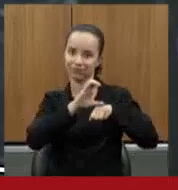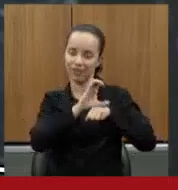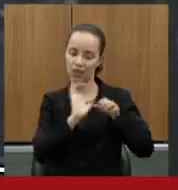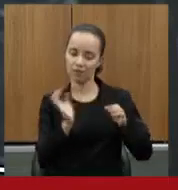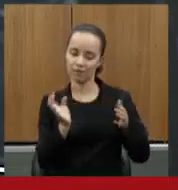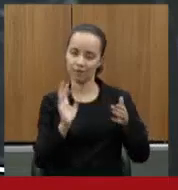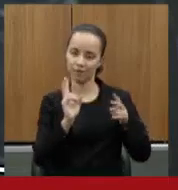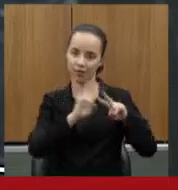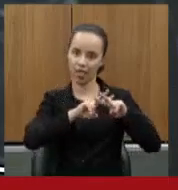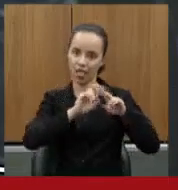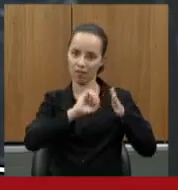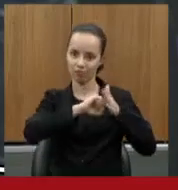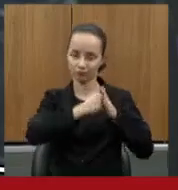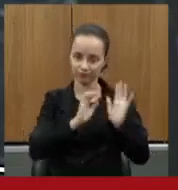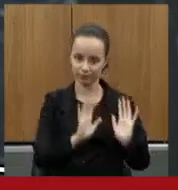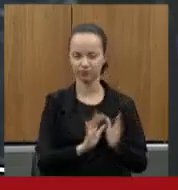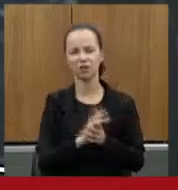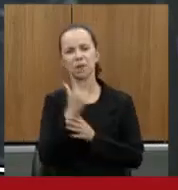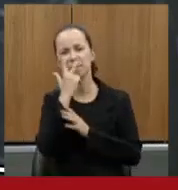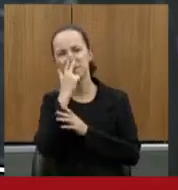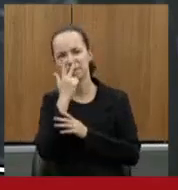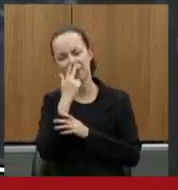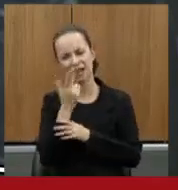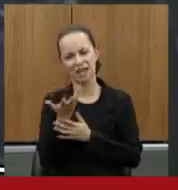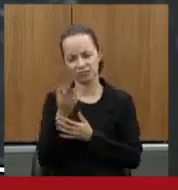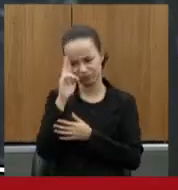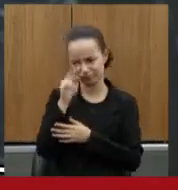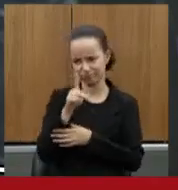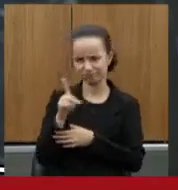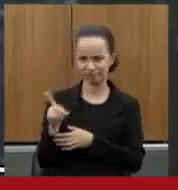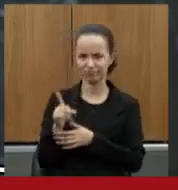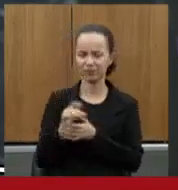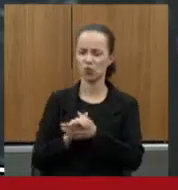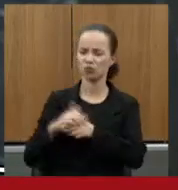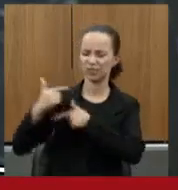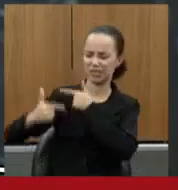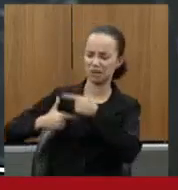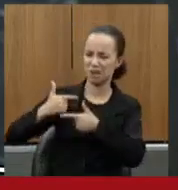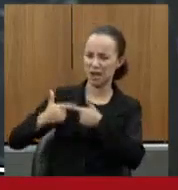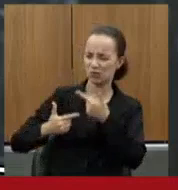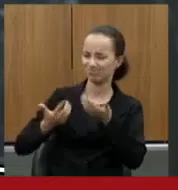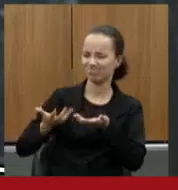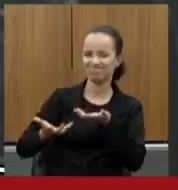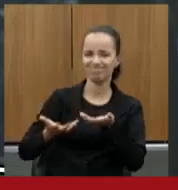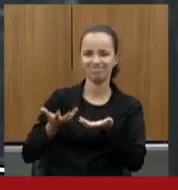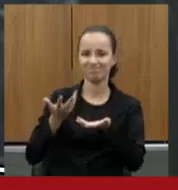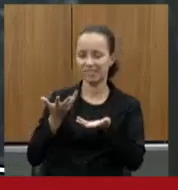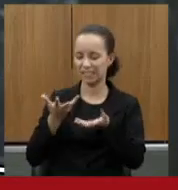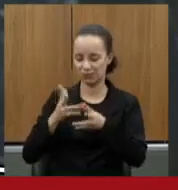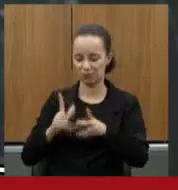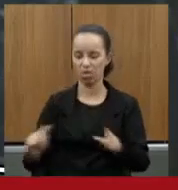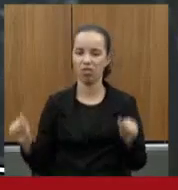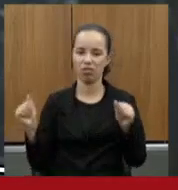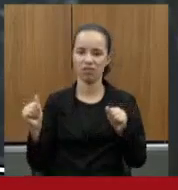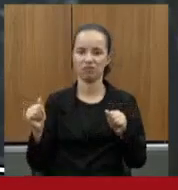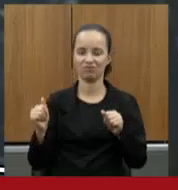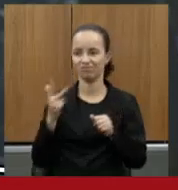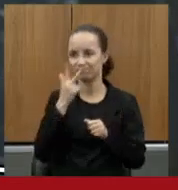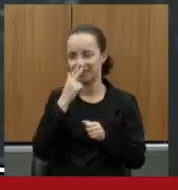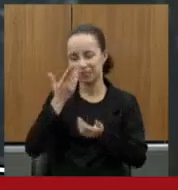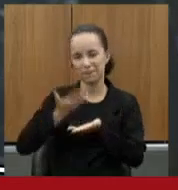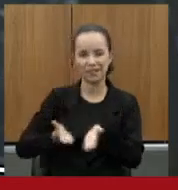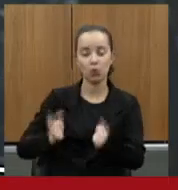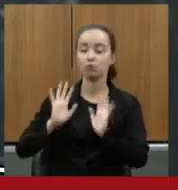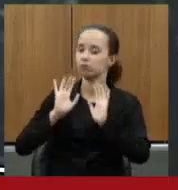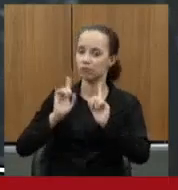Constituição. Parece que teria sido, senhor presidente, um trabalho em vão. Parece que se perdeu o tempo.